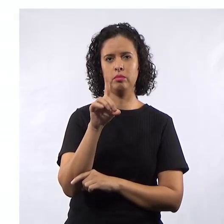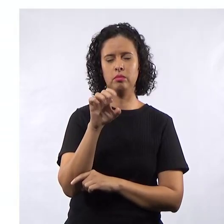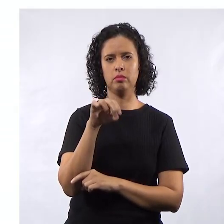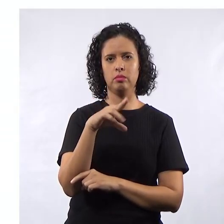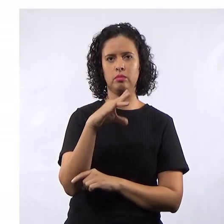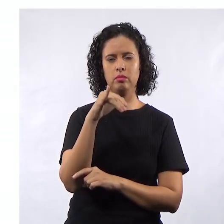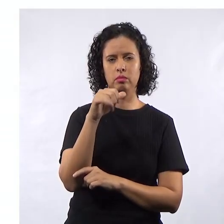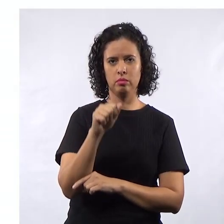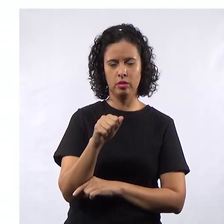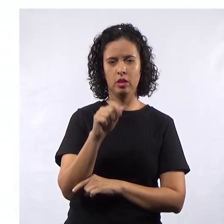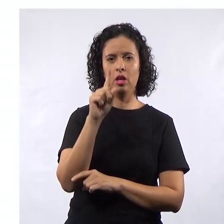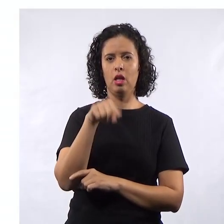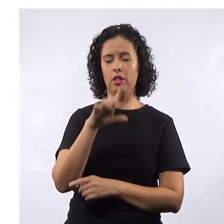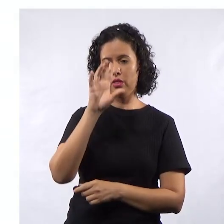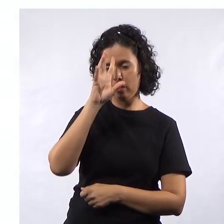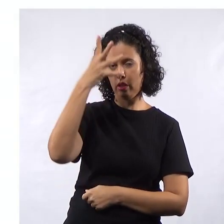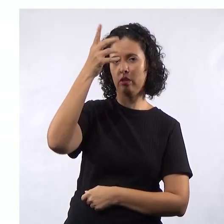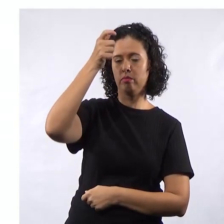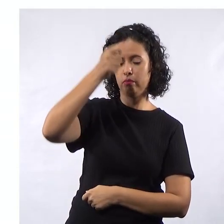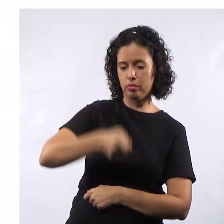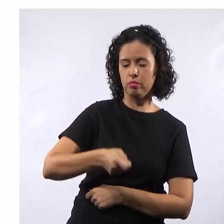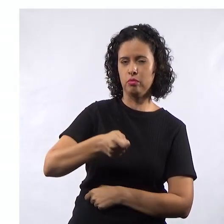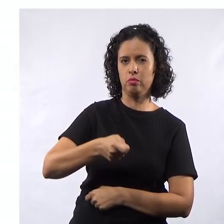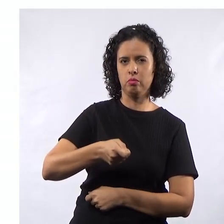né? Que podem ser aí